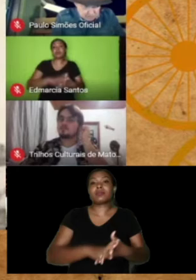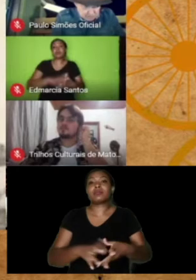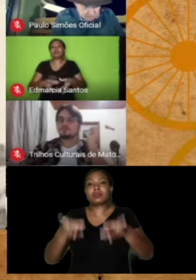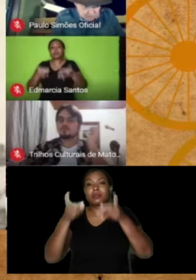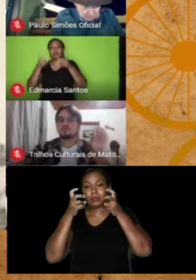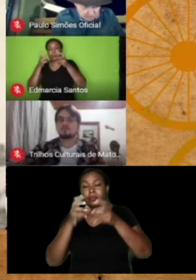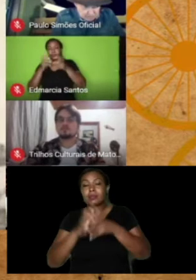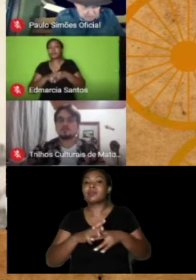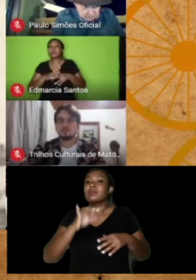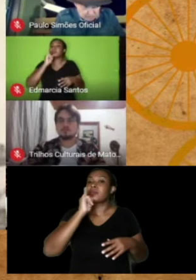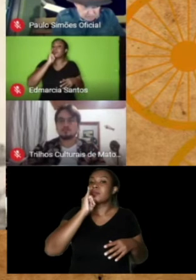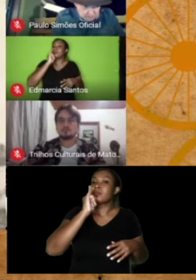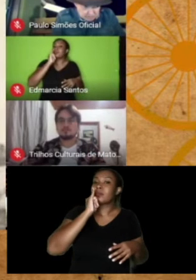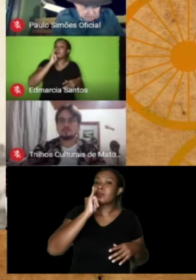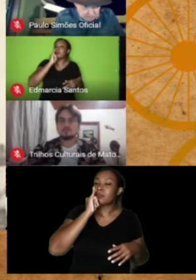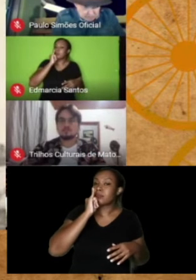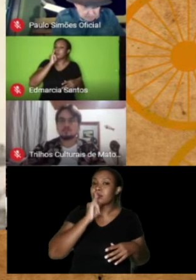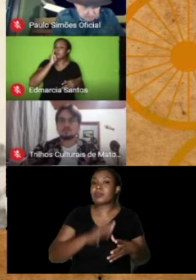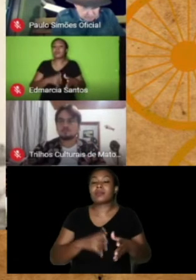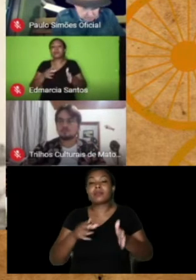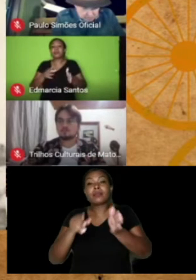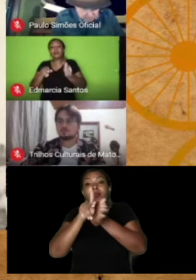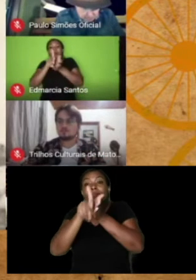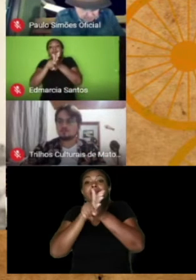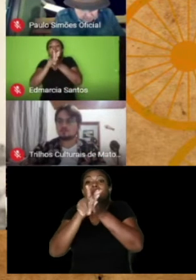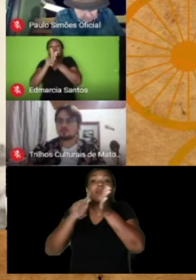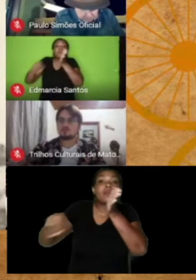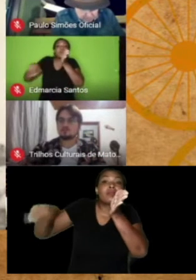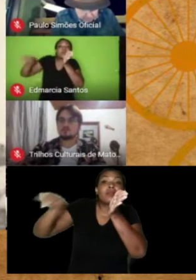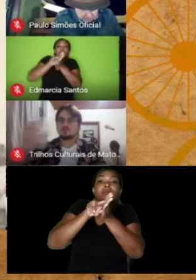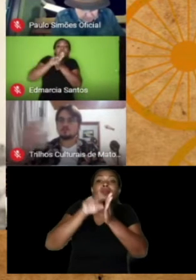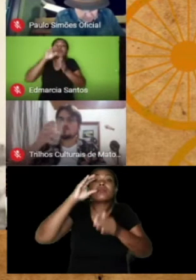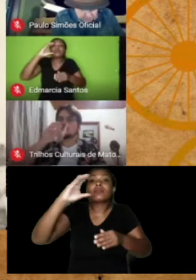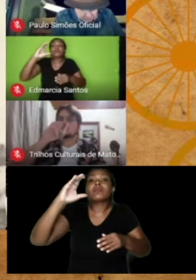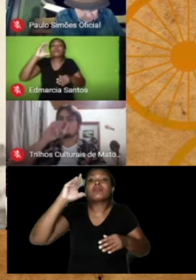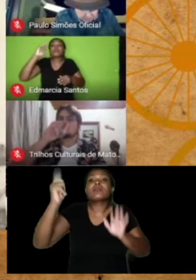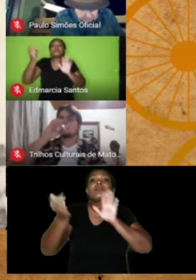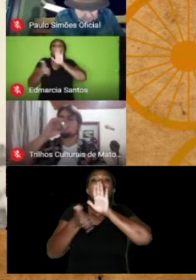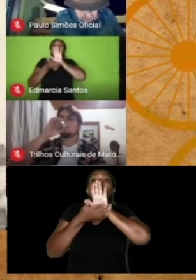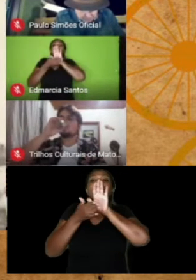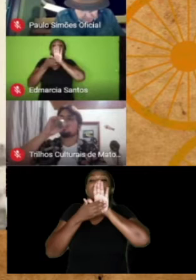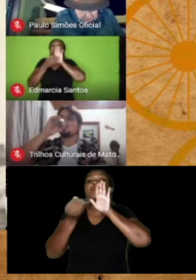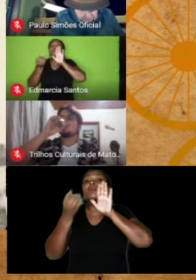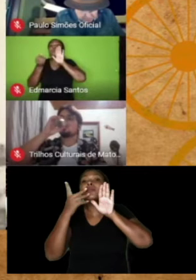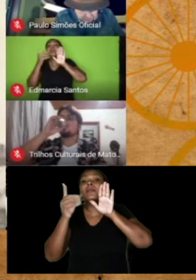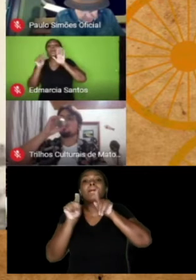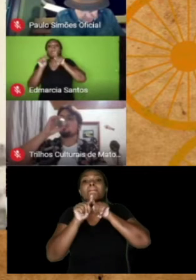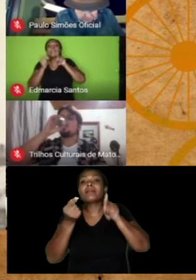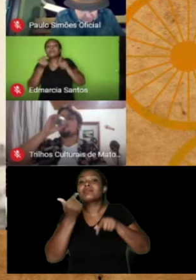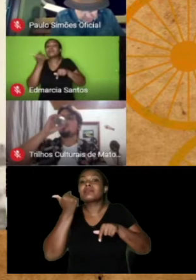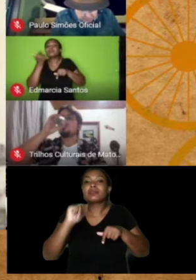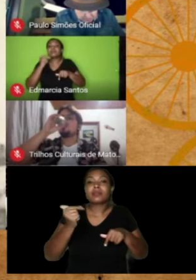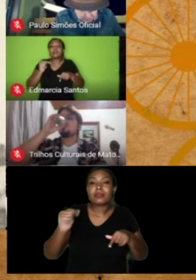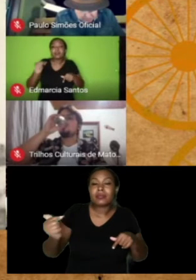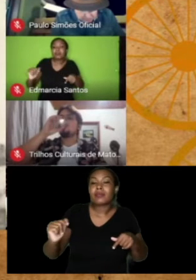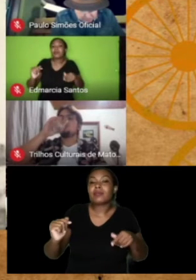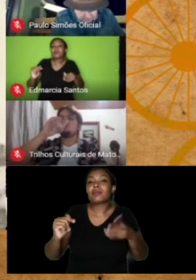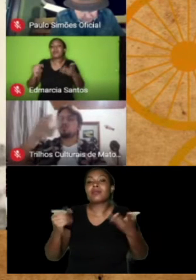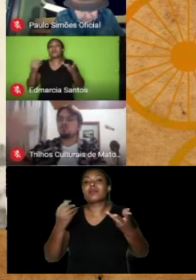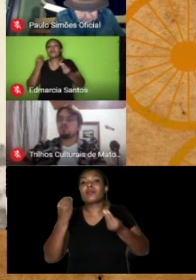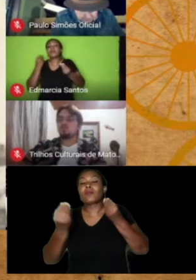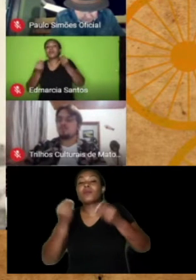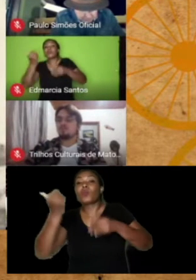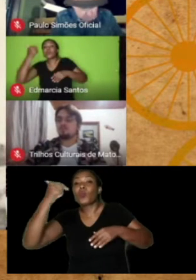a estação de Campo Grande, né? Uma proposta boa, mas não há transeúncia, assim como